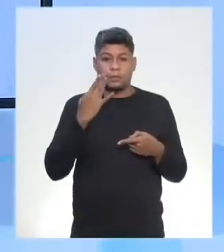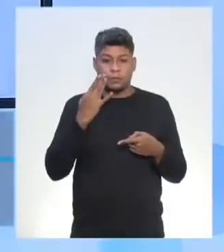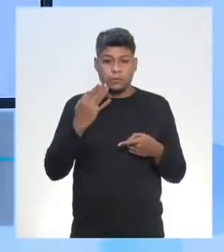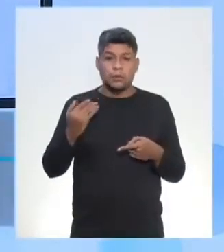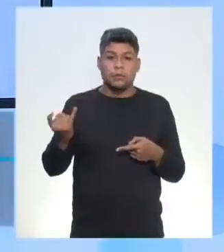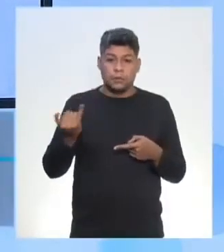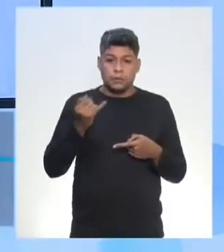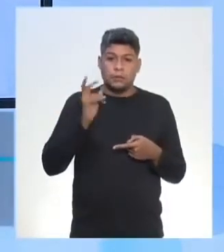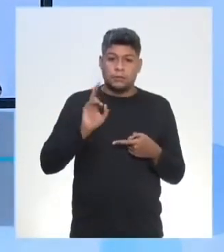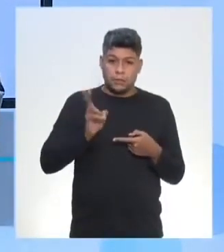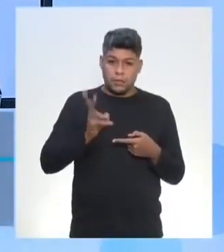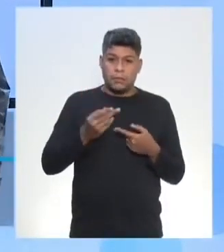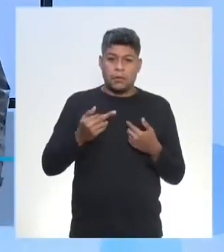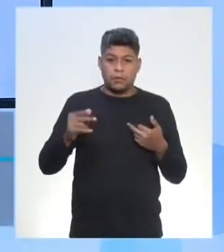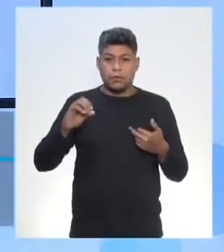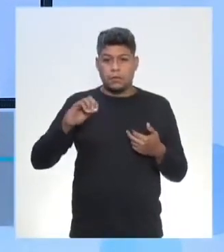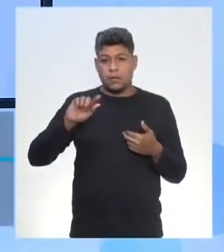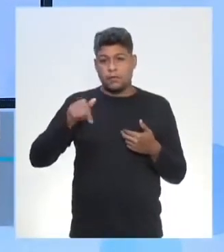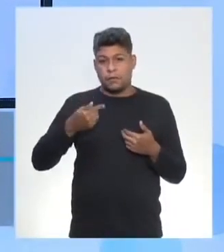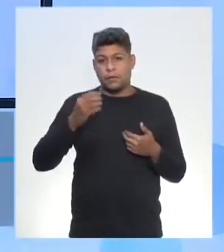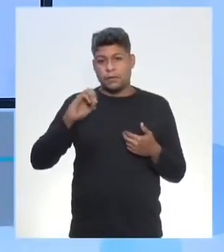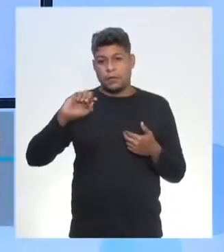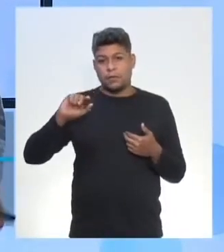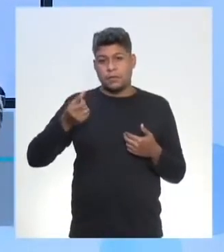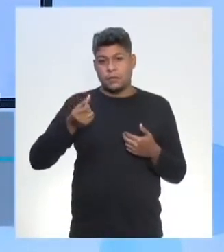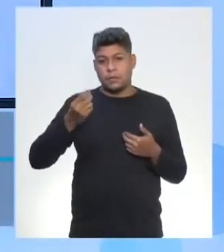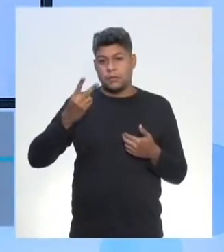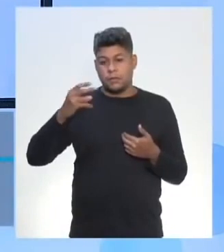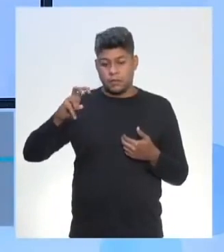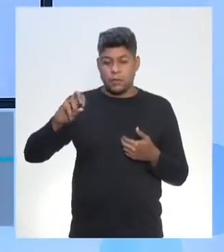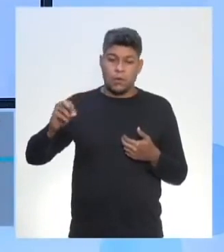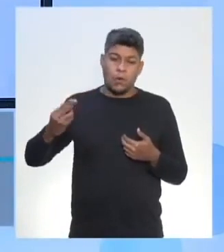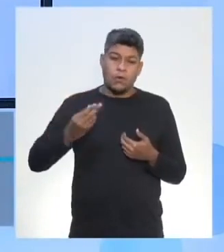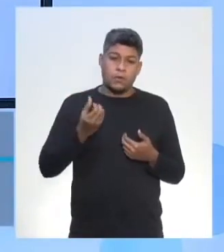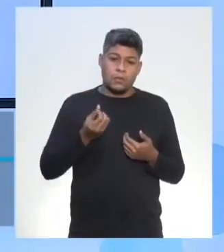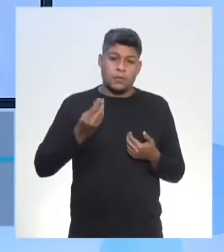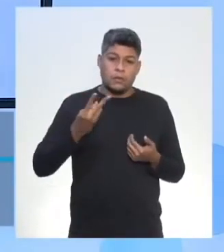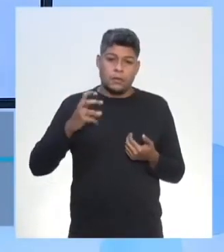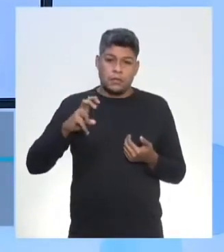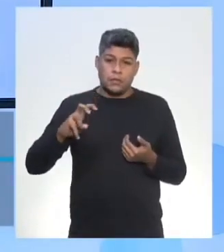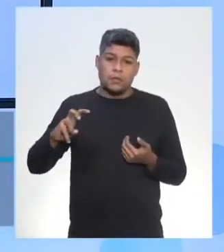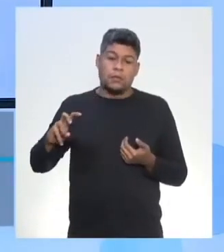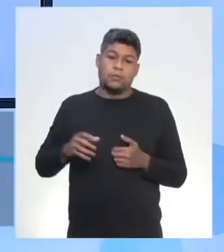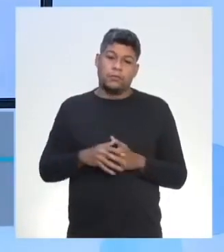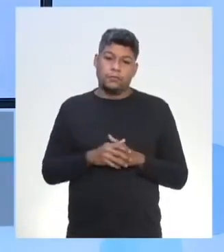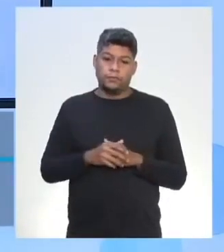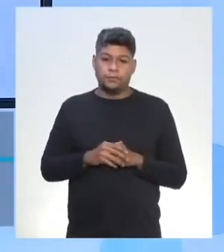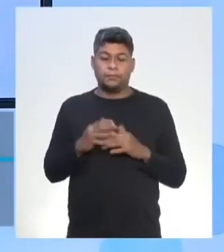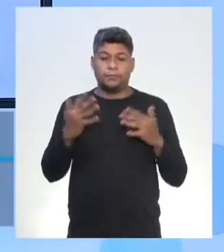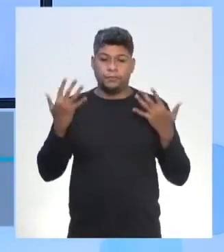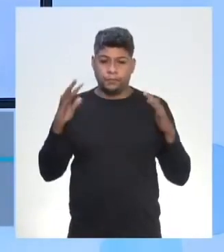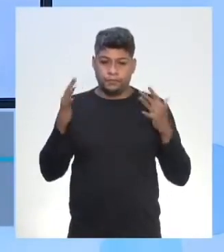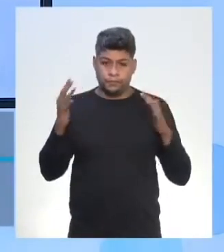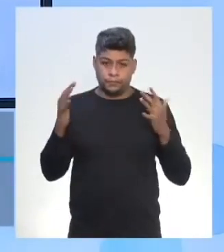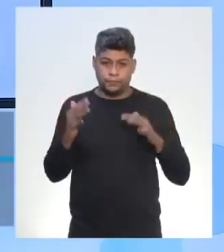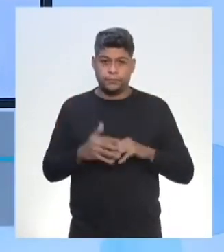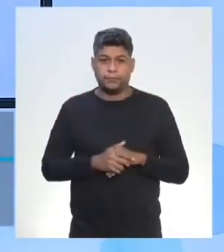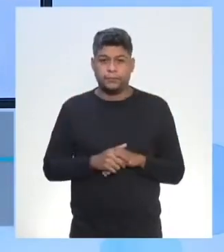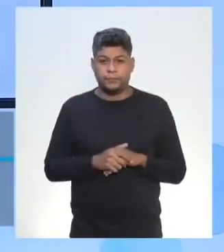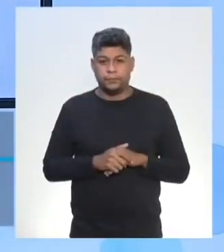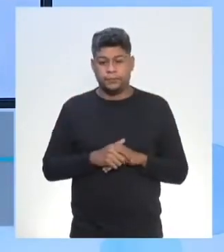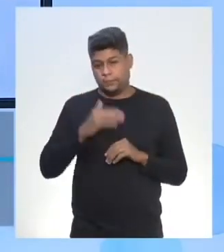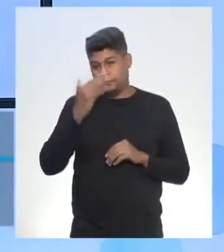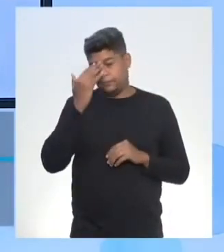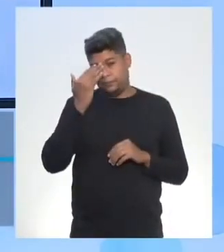portanto, é a mesma coisa que 0,0625 ou 625 milésimos. Parabéns, Amanda, muito bom.